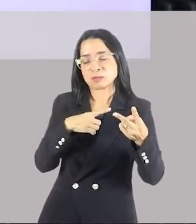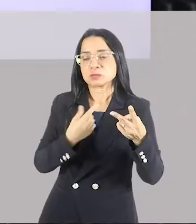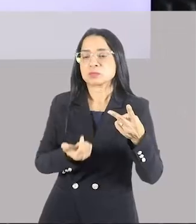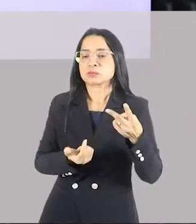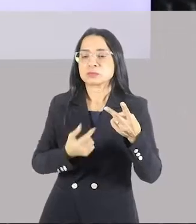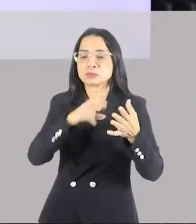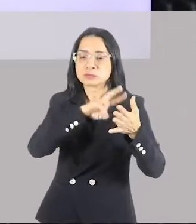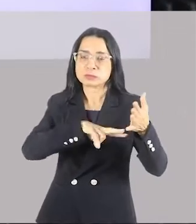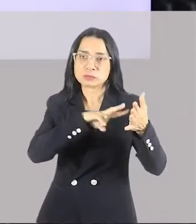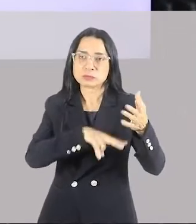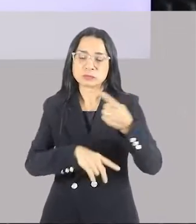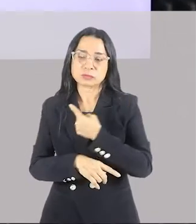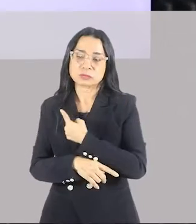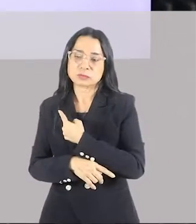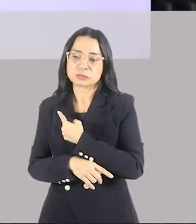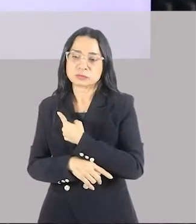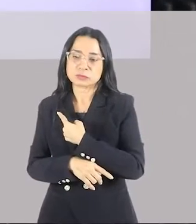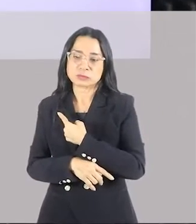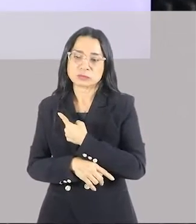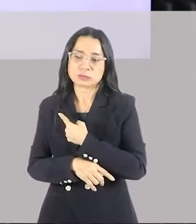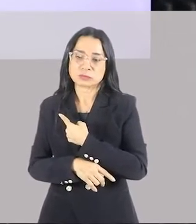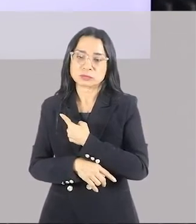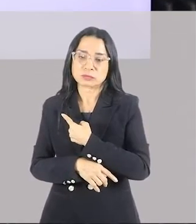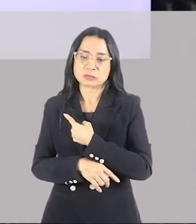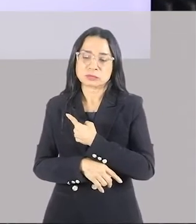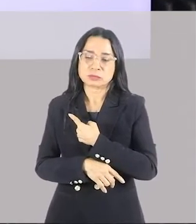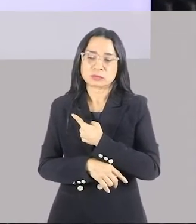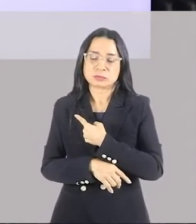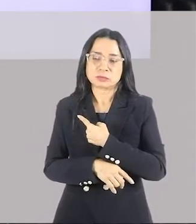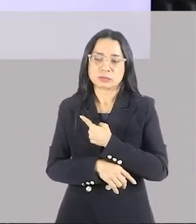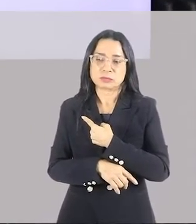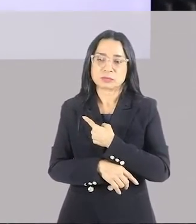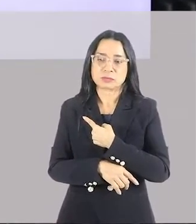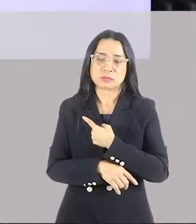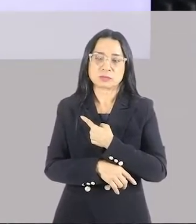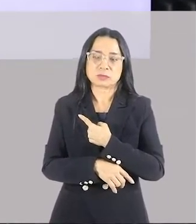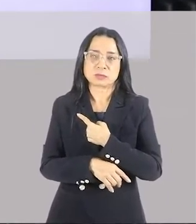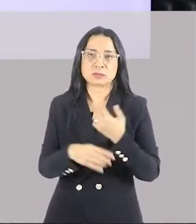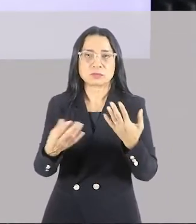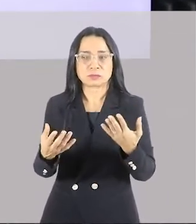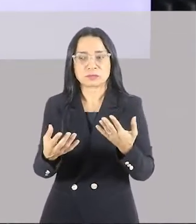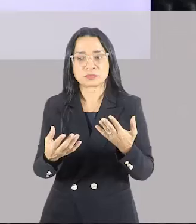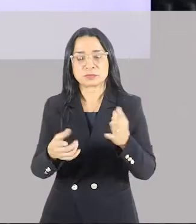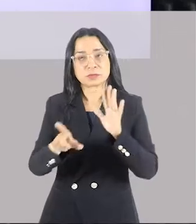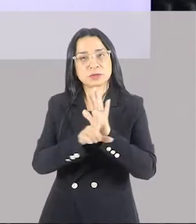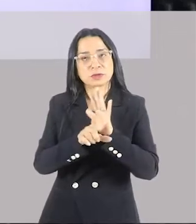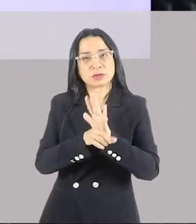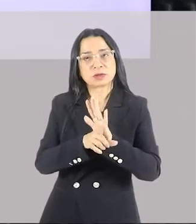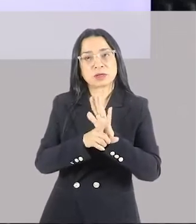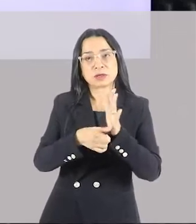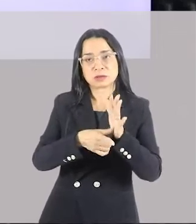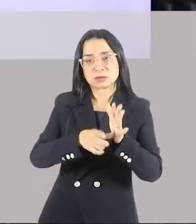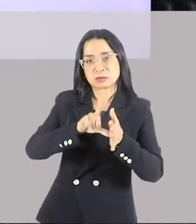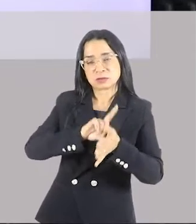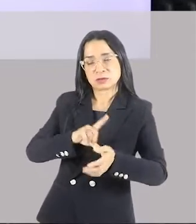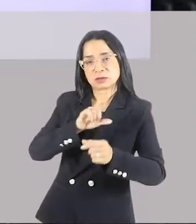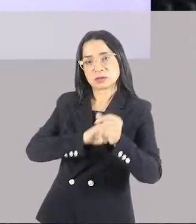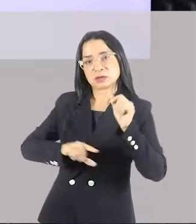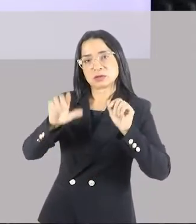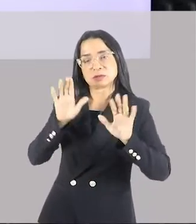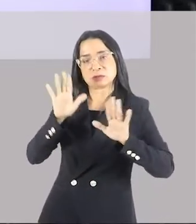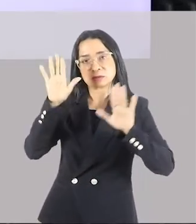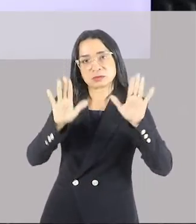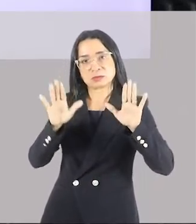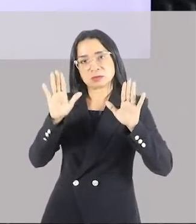Ela não é restrita somente à concorrência e ao diálogo competitivo. No caso da lei antiga de licitações,